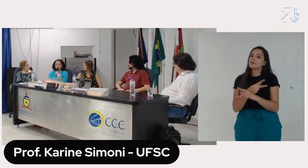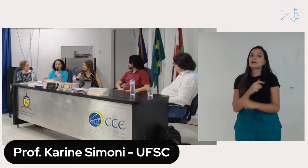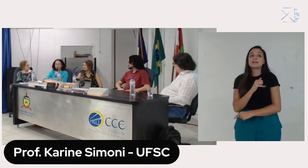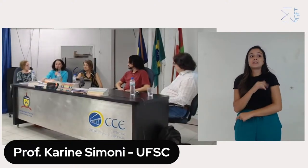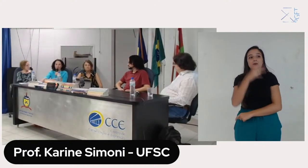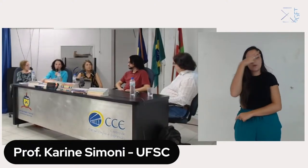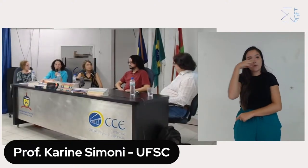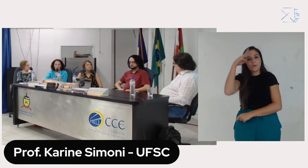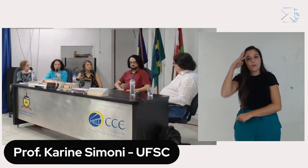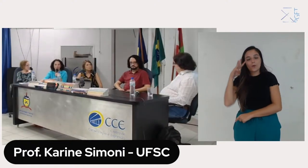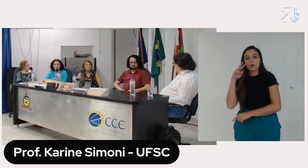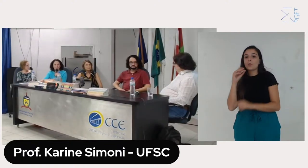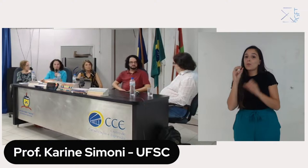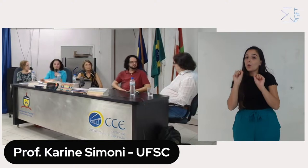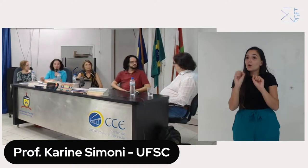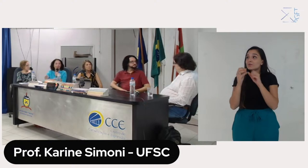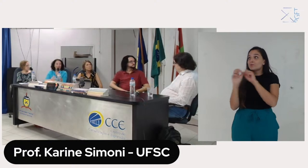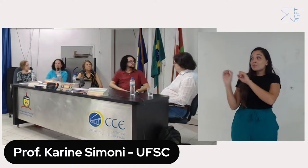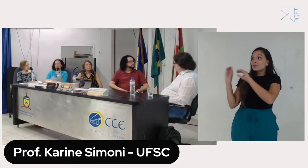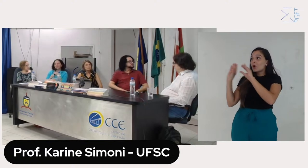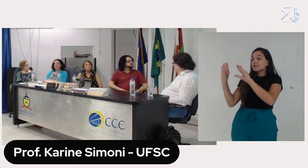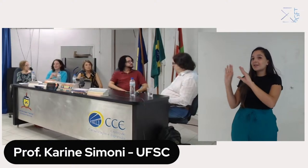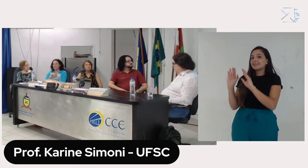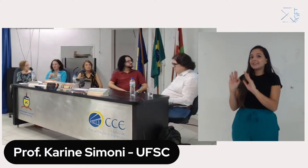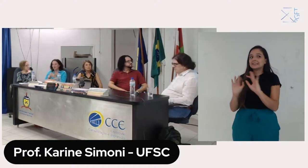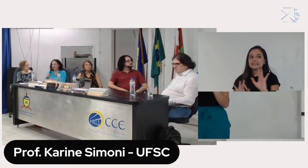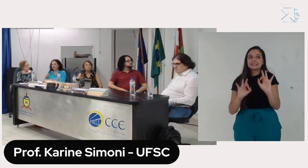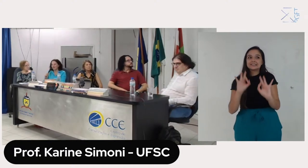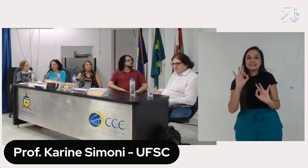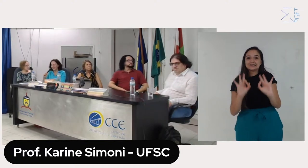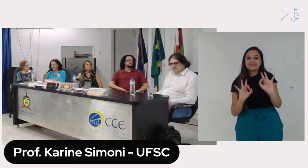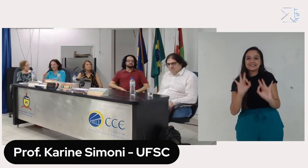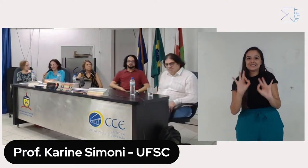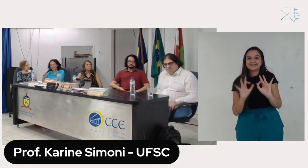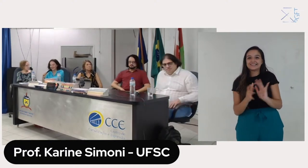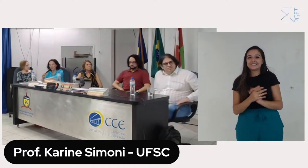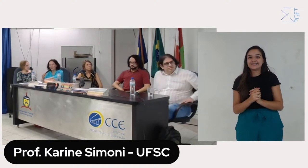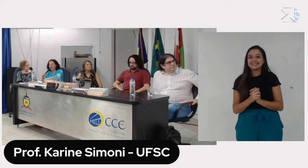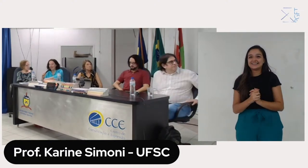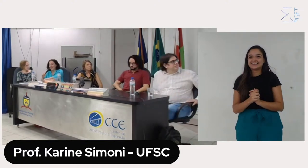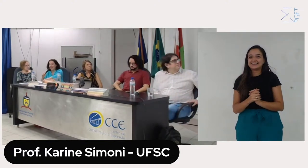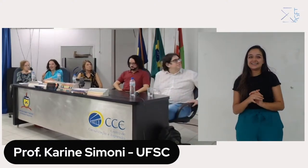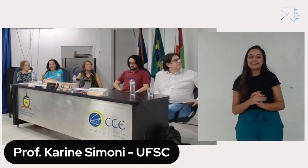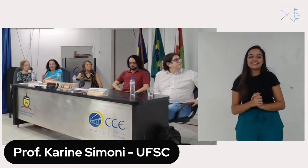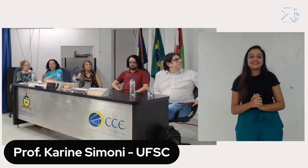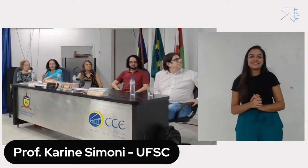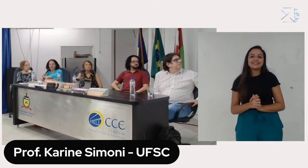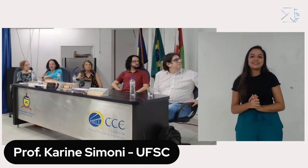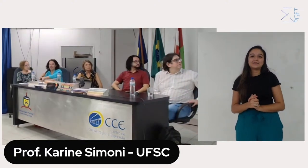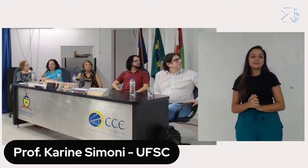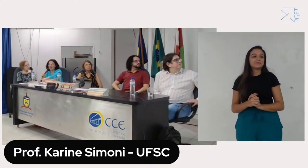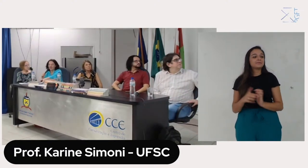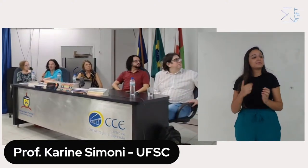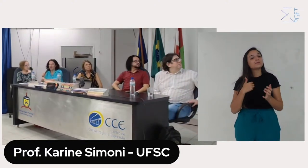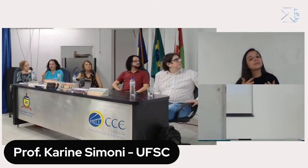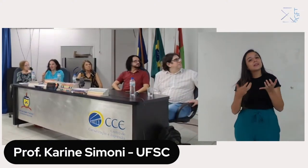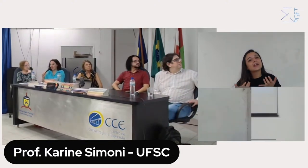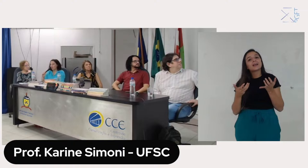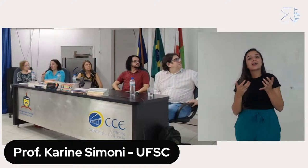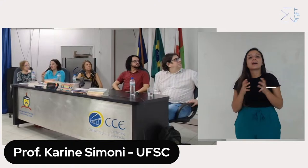usuário puder colocar a minha primeira. Ali está se preparando ali. Então, eu queria, na